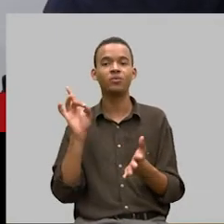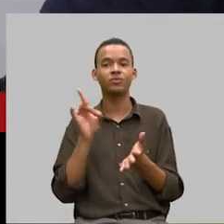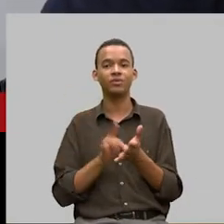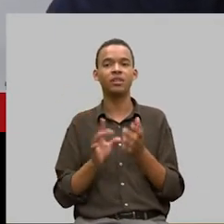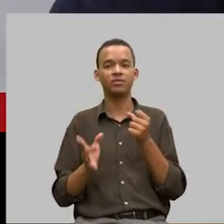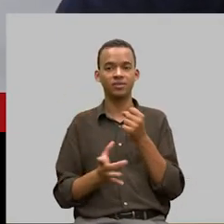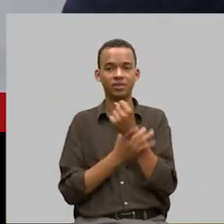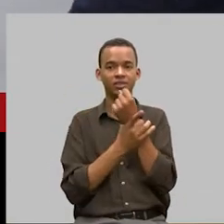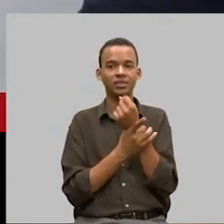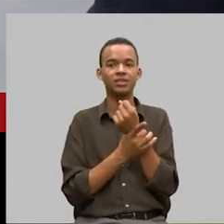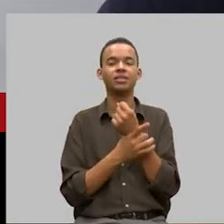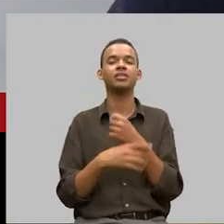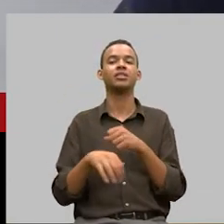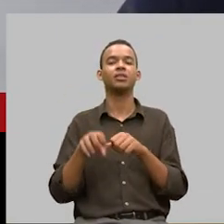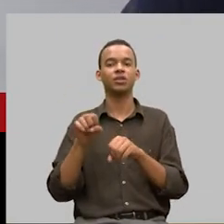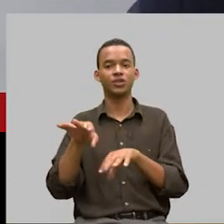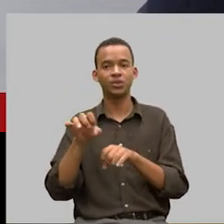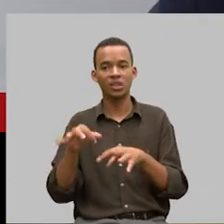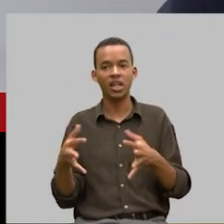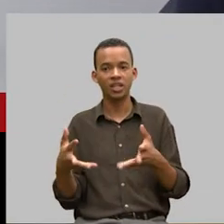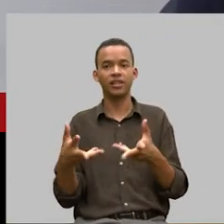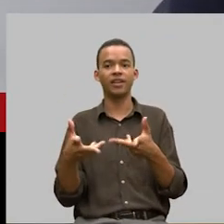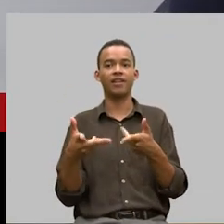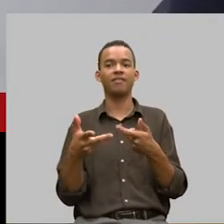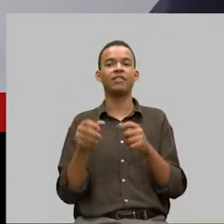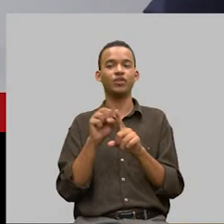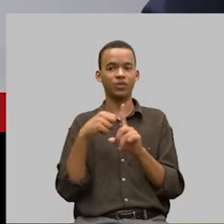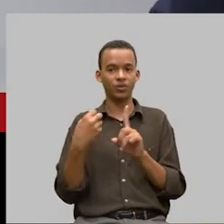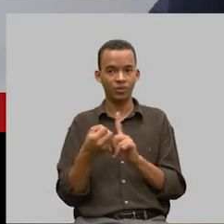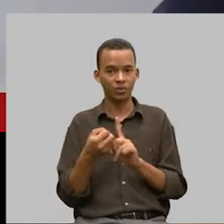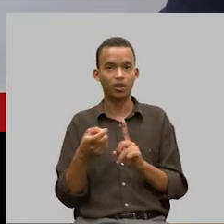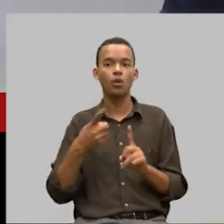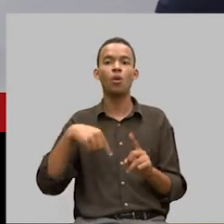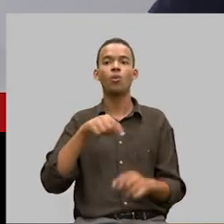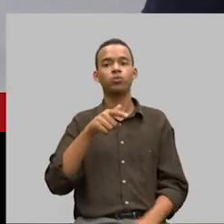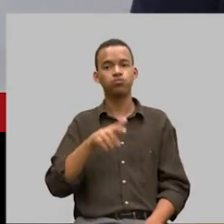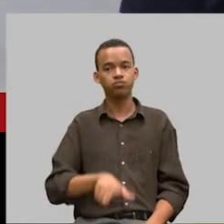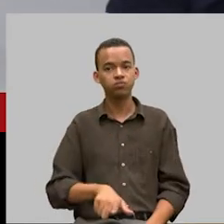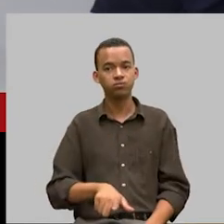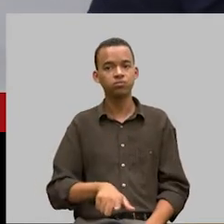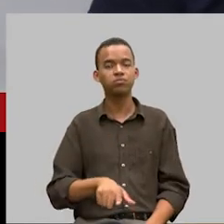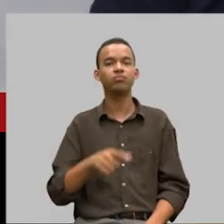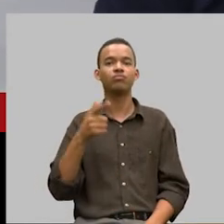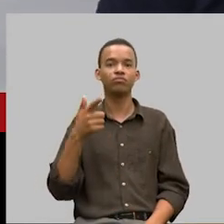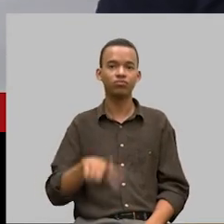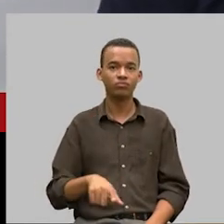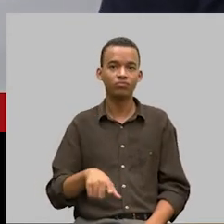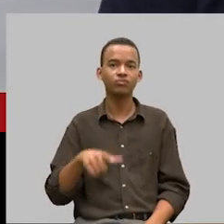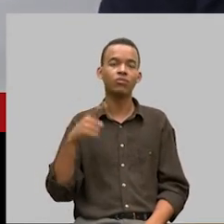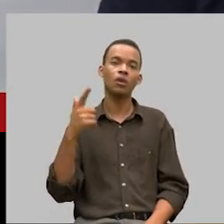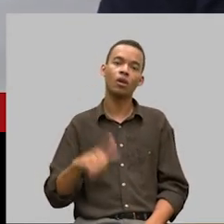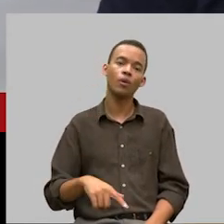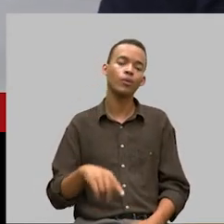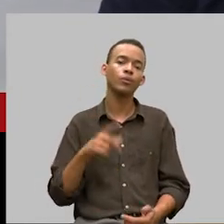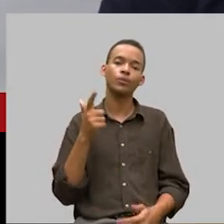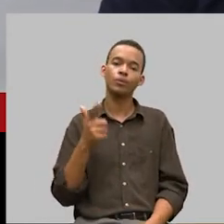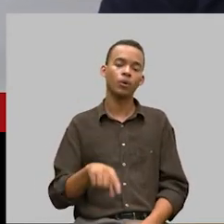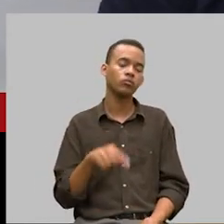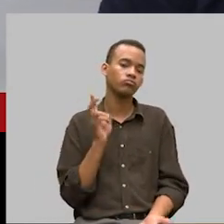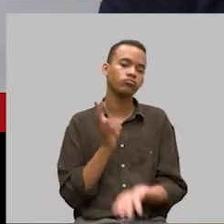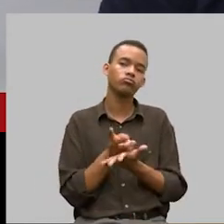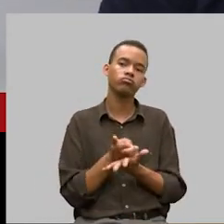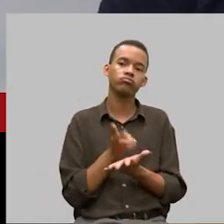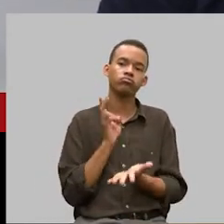qualidade social nós estamos fazendo de novo Mais do Mesmo